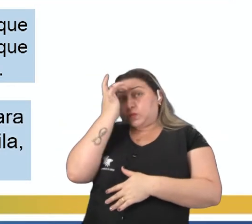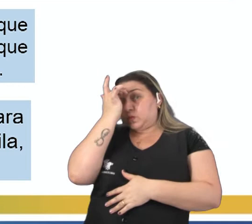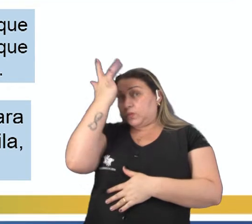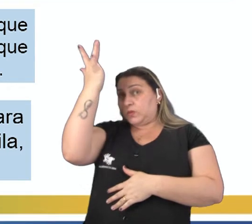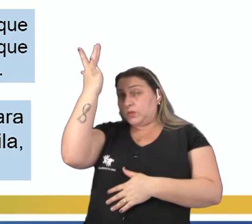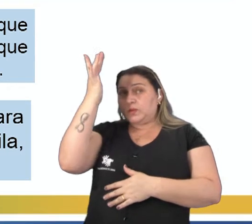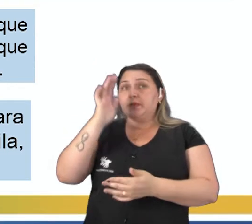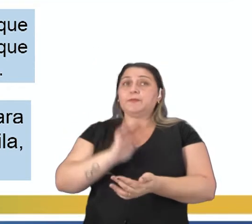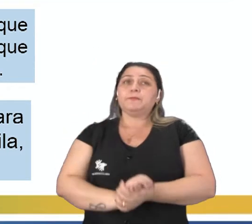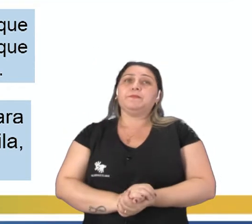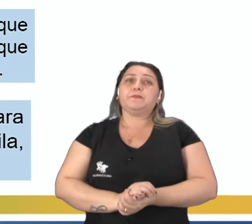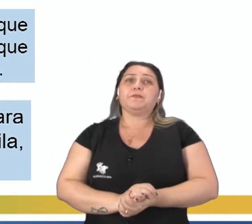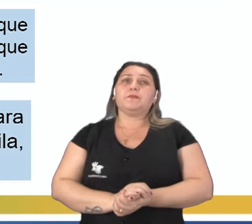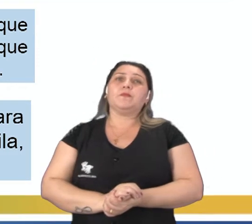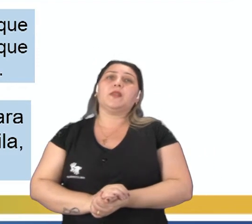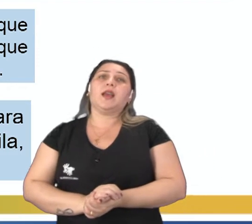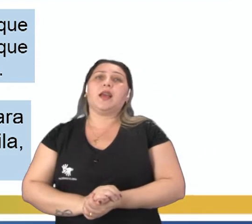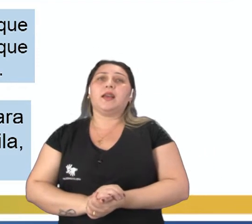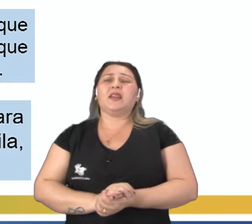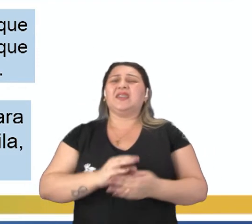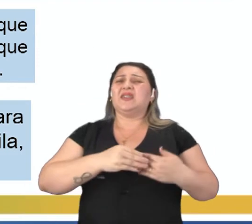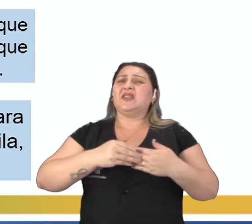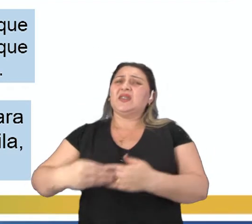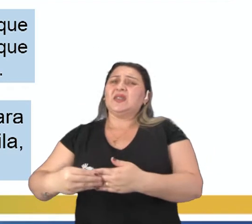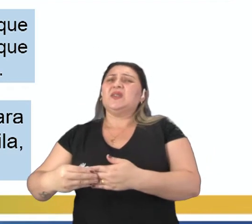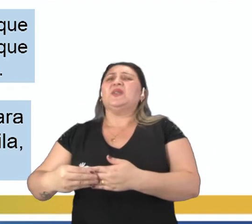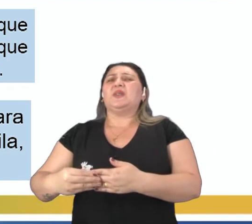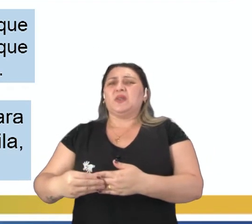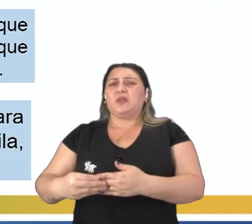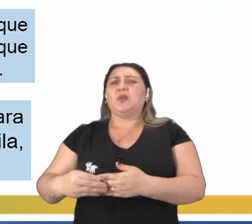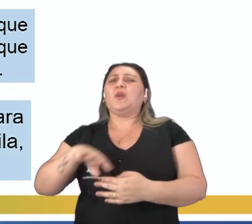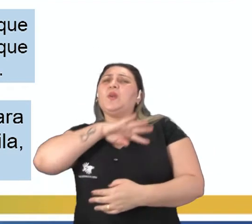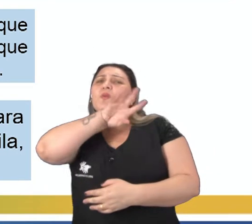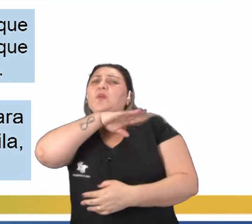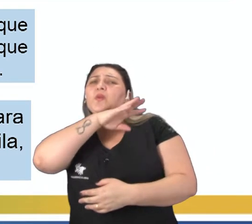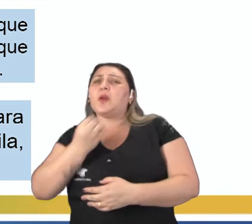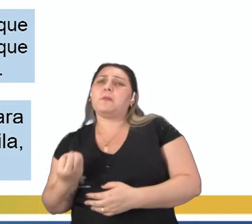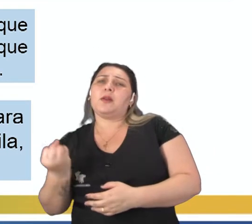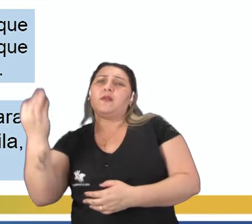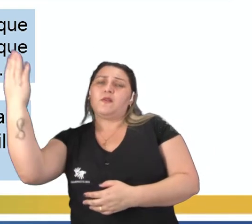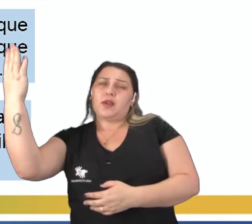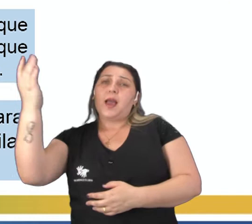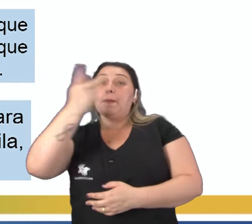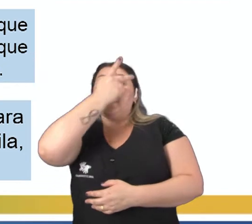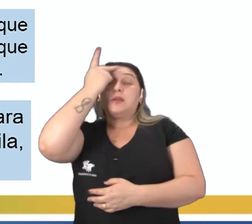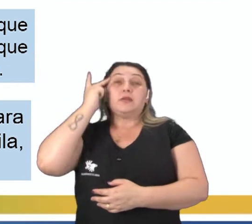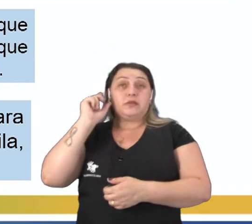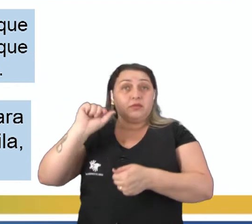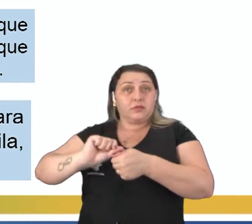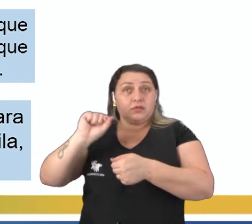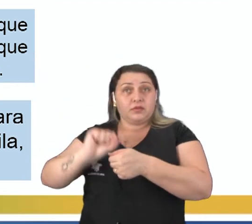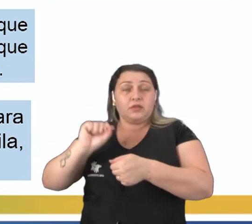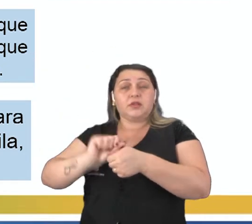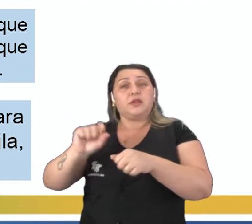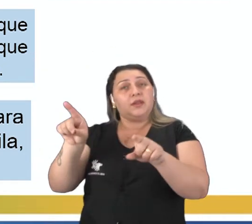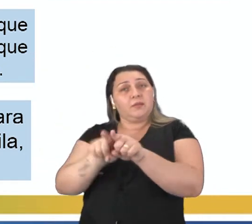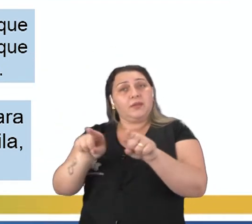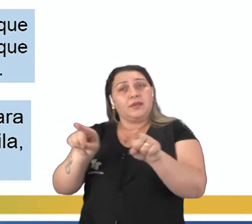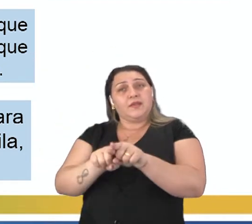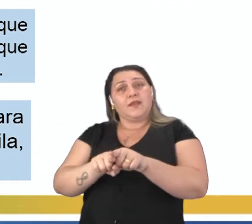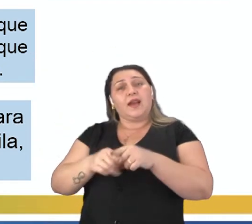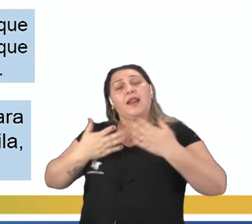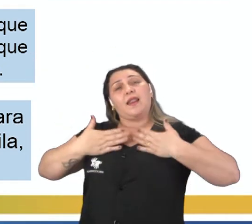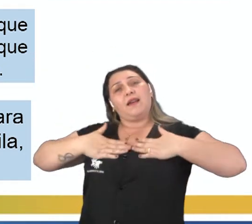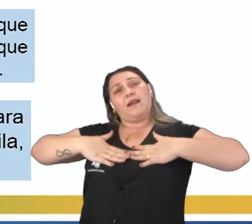facilidade. Assim, o incômodo de carregar o peso da mochila para viajar faz a pessoa, ao mesmo tempo,